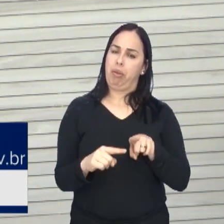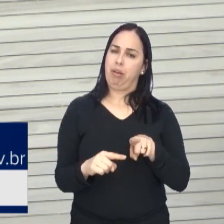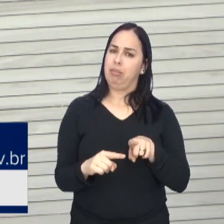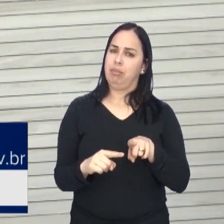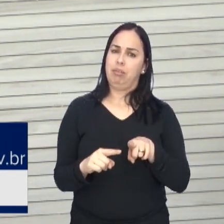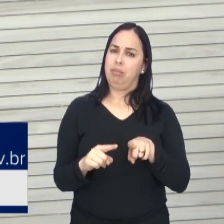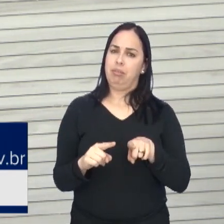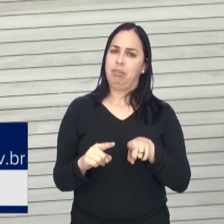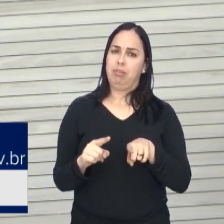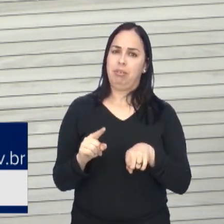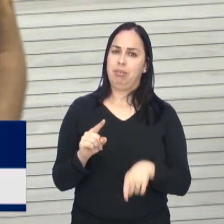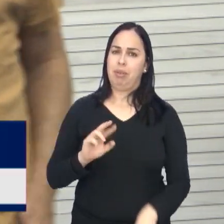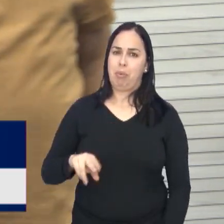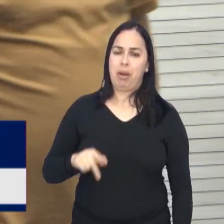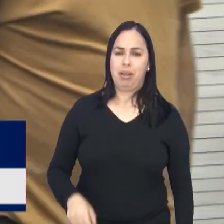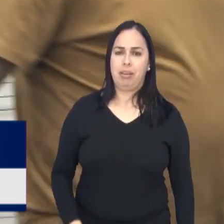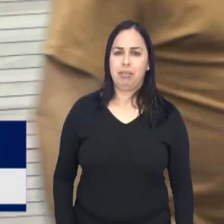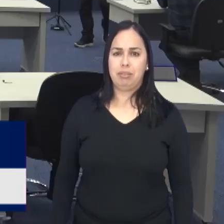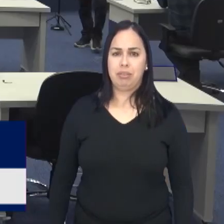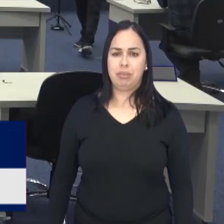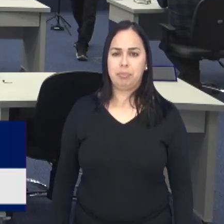pele nesse meu primeiro mandato.